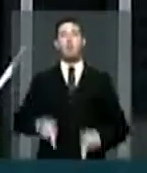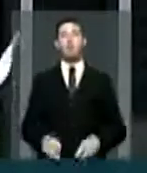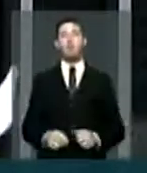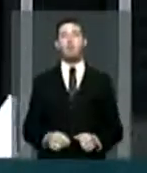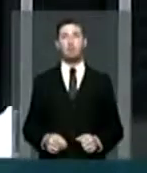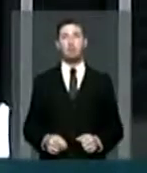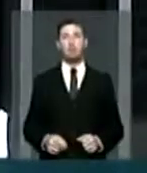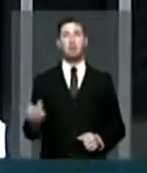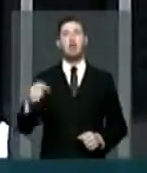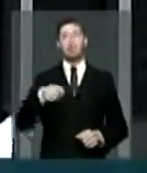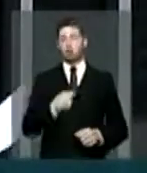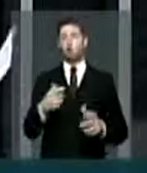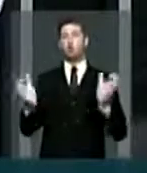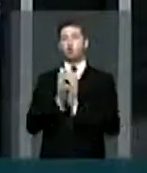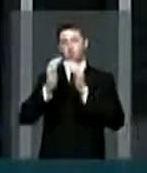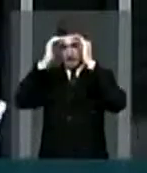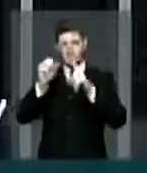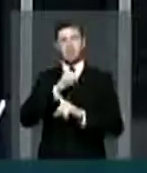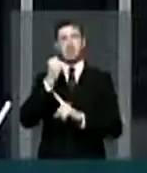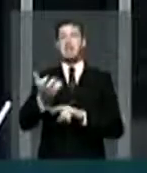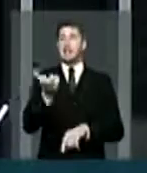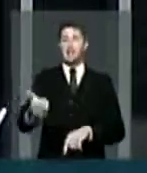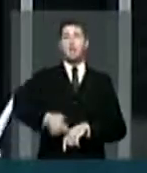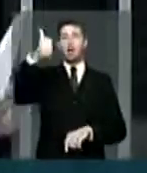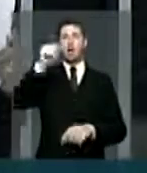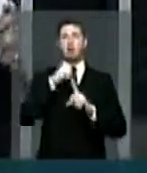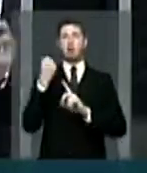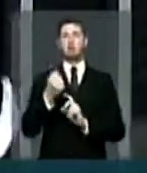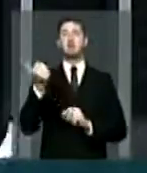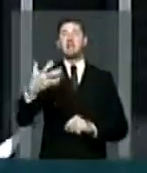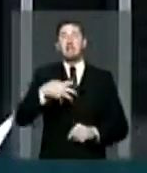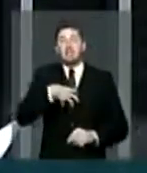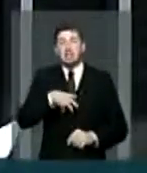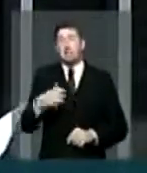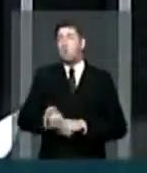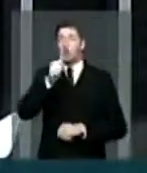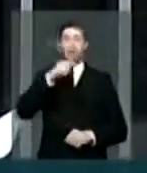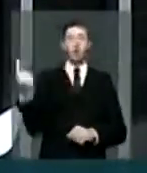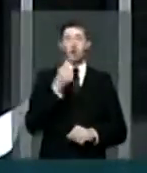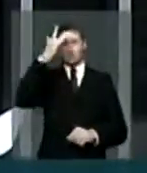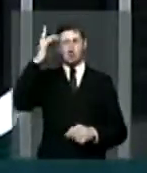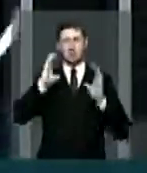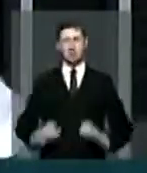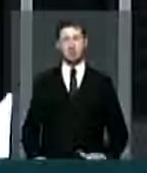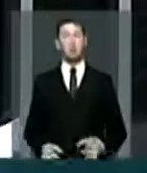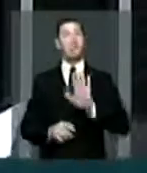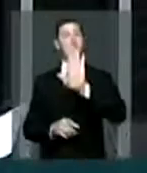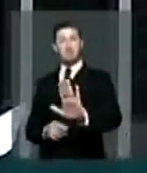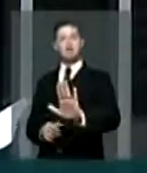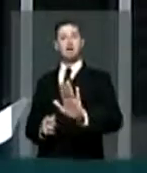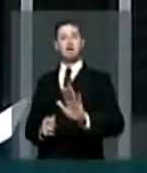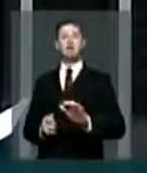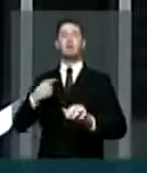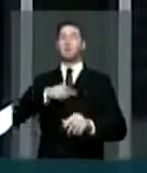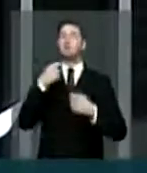que respeita a sociedade, que quer o melhor para a sociedade, que quer o bem-estar para todos os cidadãos. Mas nós temos que ser respeitados